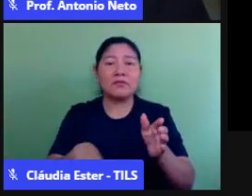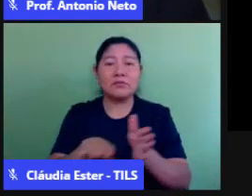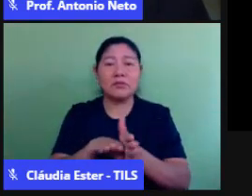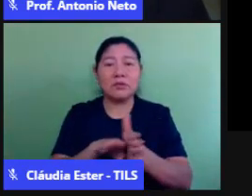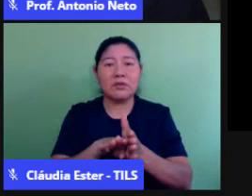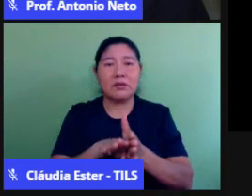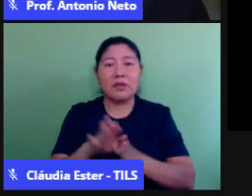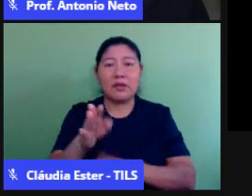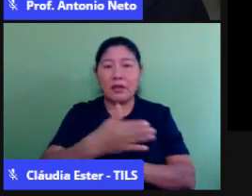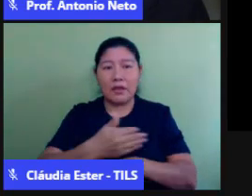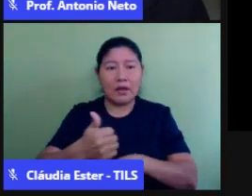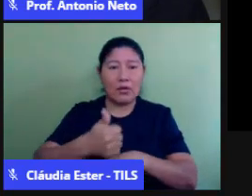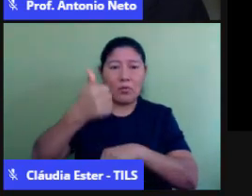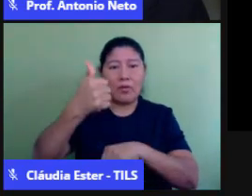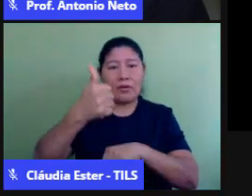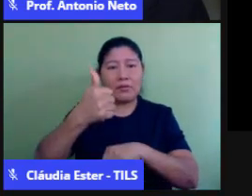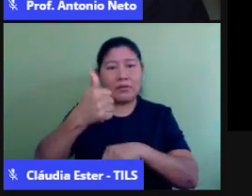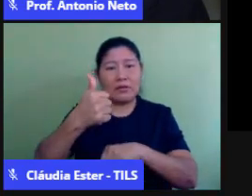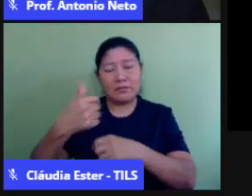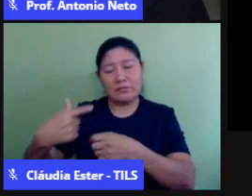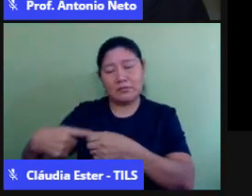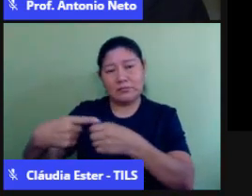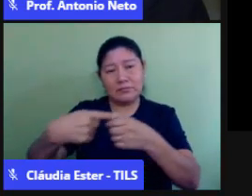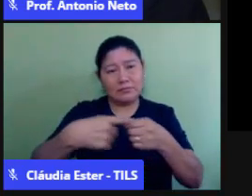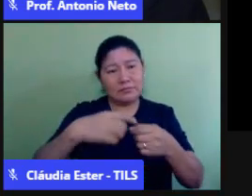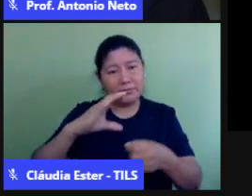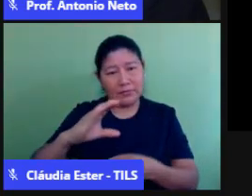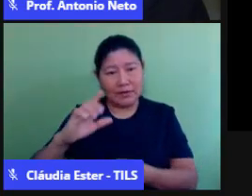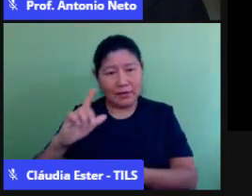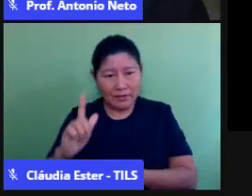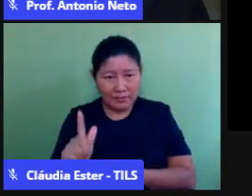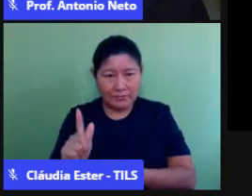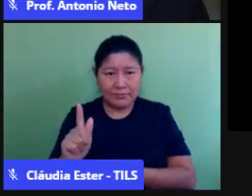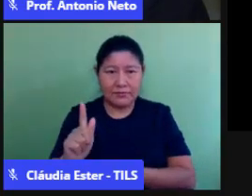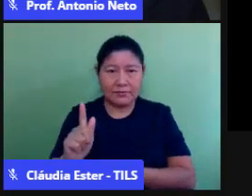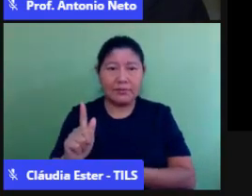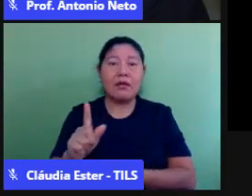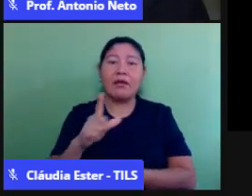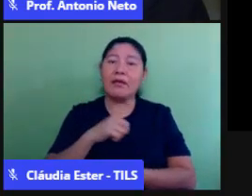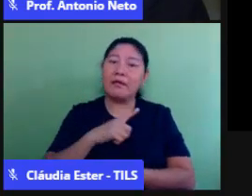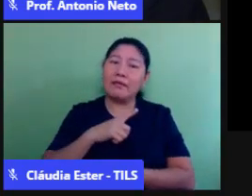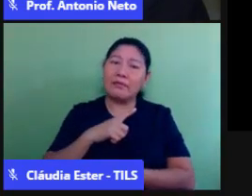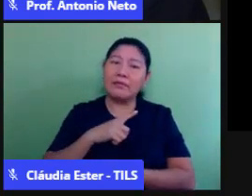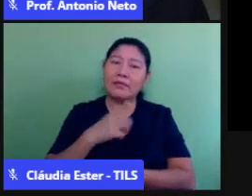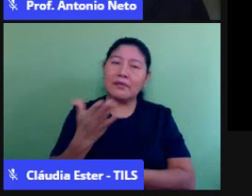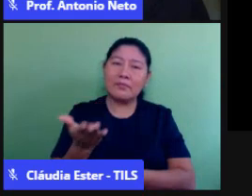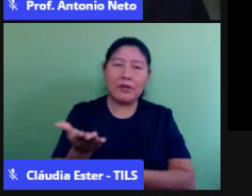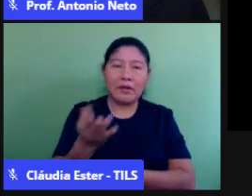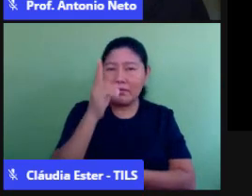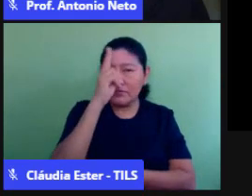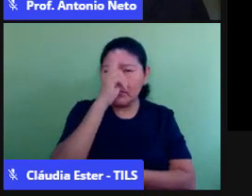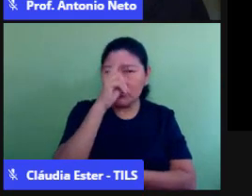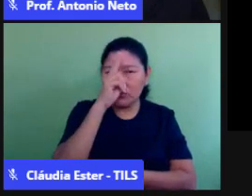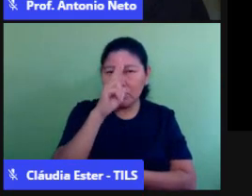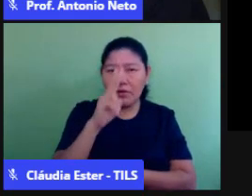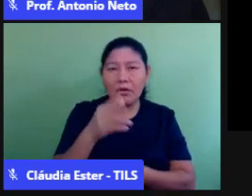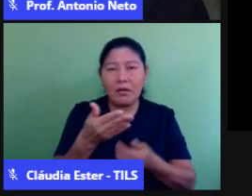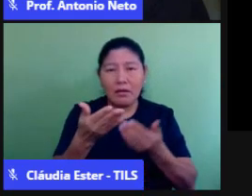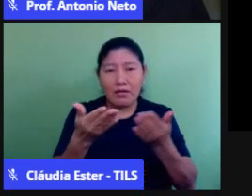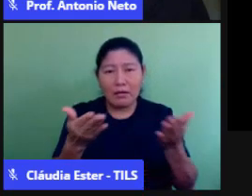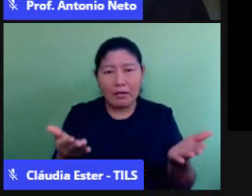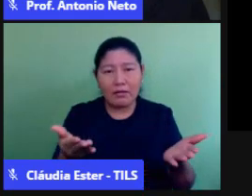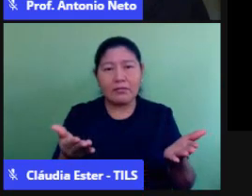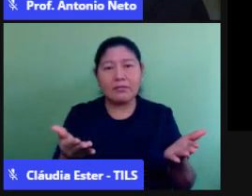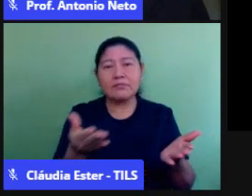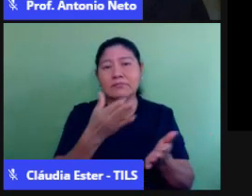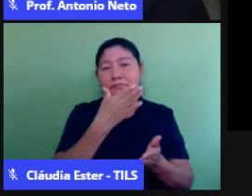Noroeste em Campo Grande, né? Nós temos aí, então, esse traçado em xadrez, porque o Emílio